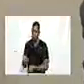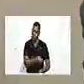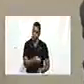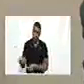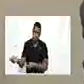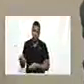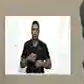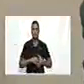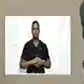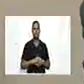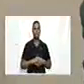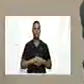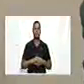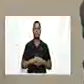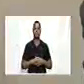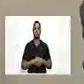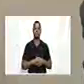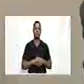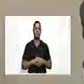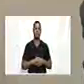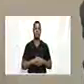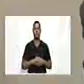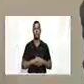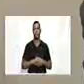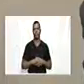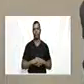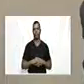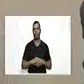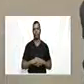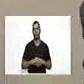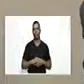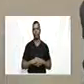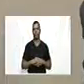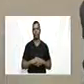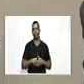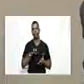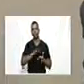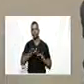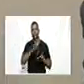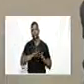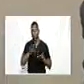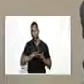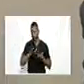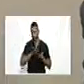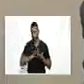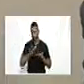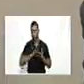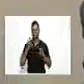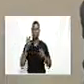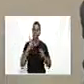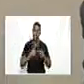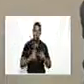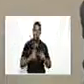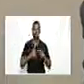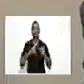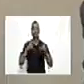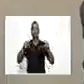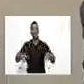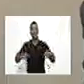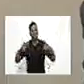eh eh em despesa eh de combustível pneu